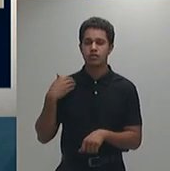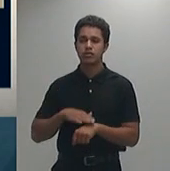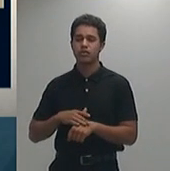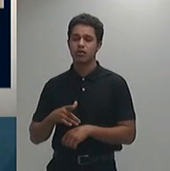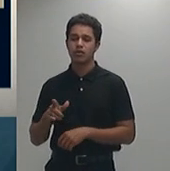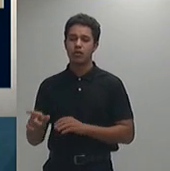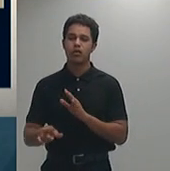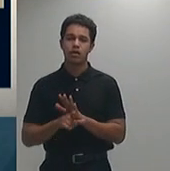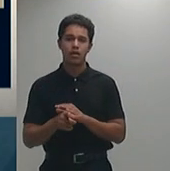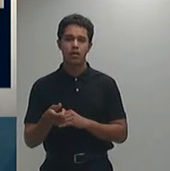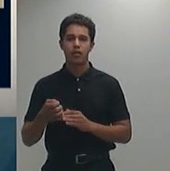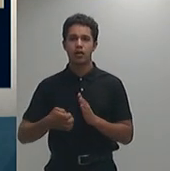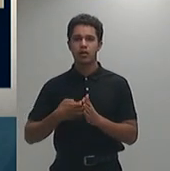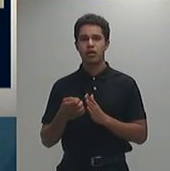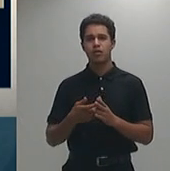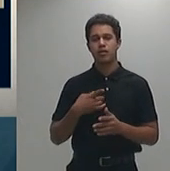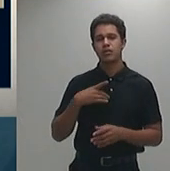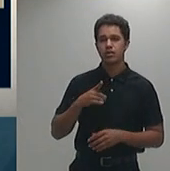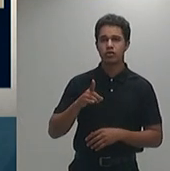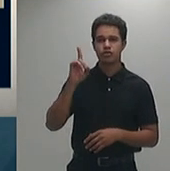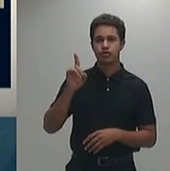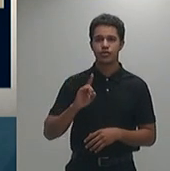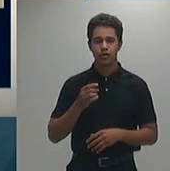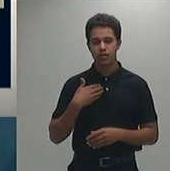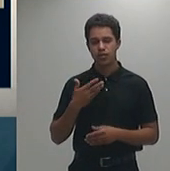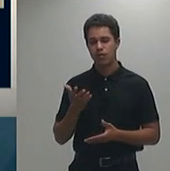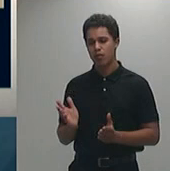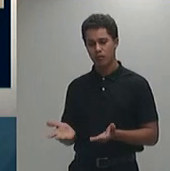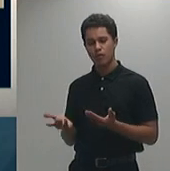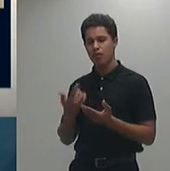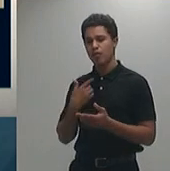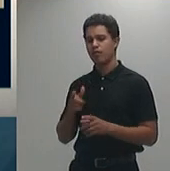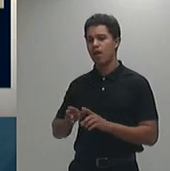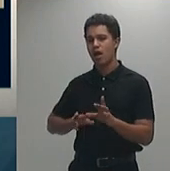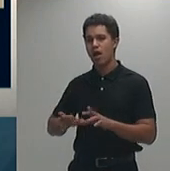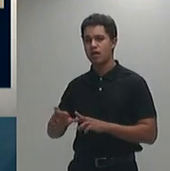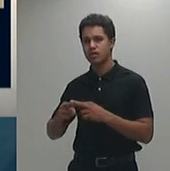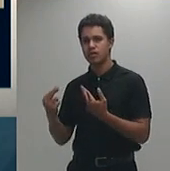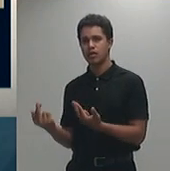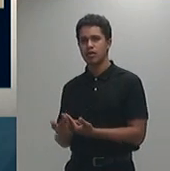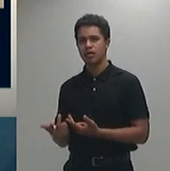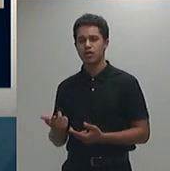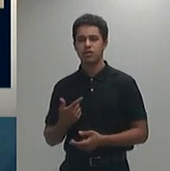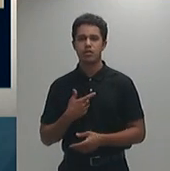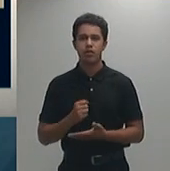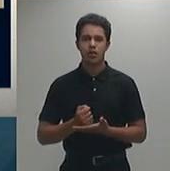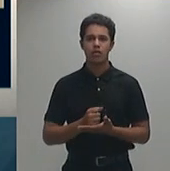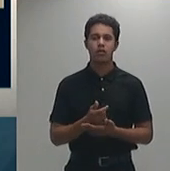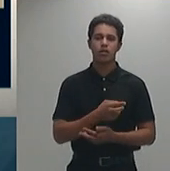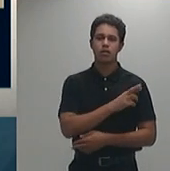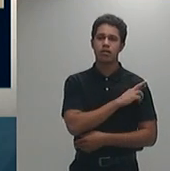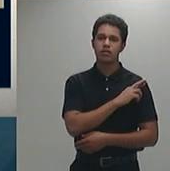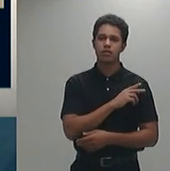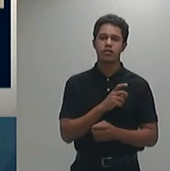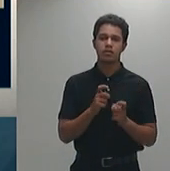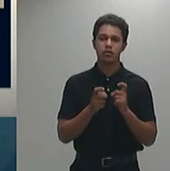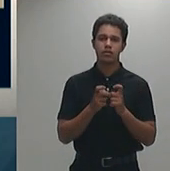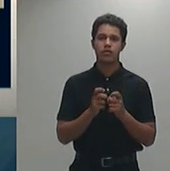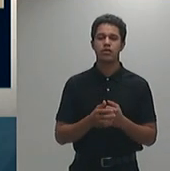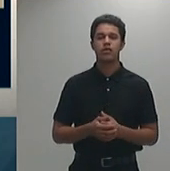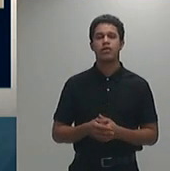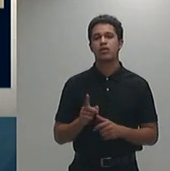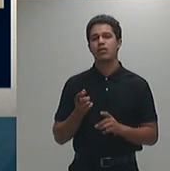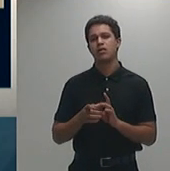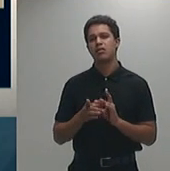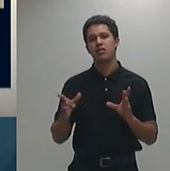companhia titular do direito e questão promovesse a ação social de responsabilidade dos administradores e controladores não ostentavam para tanto a indispensável